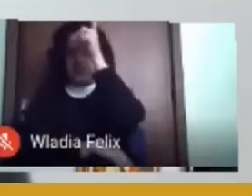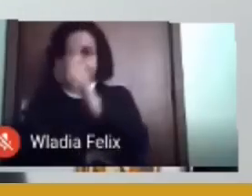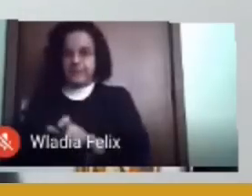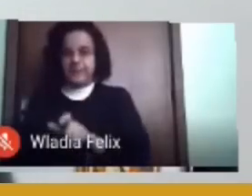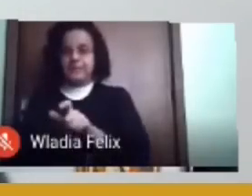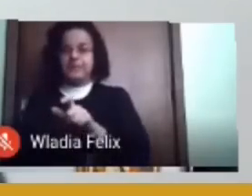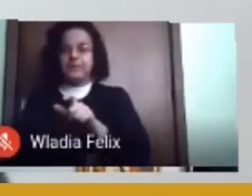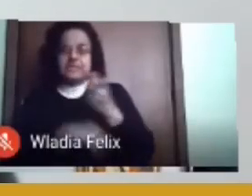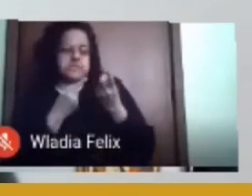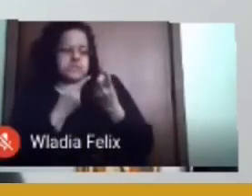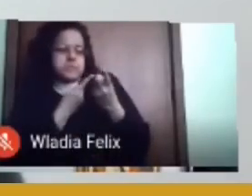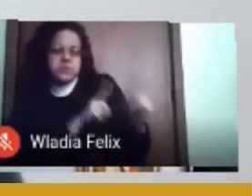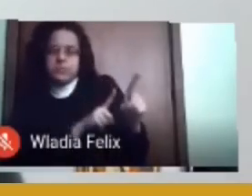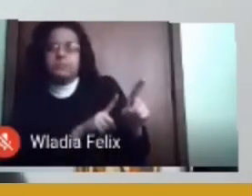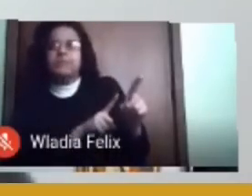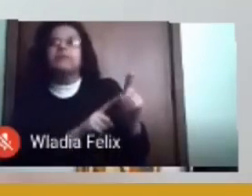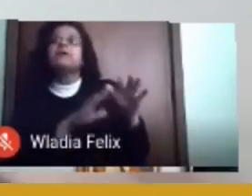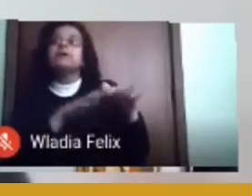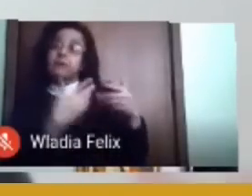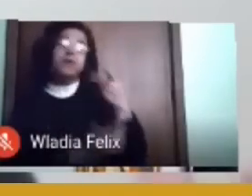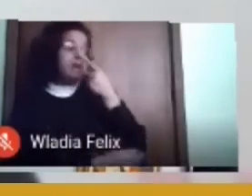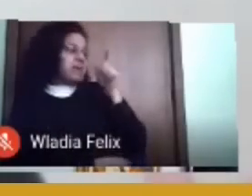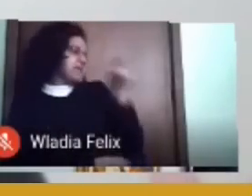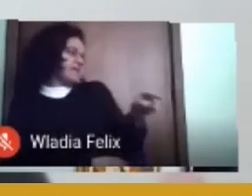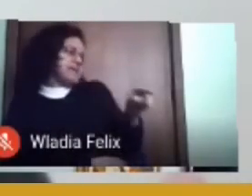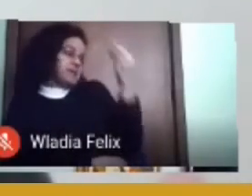conversar. Além do mais, nós somos